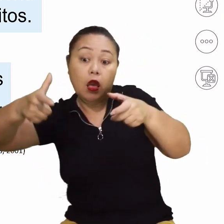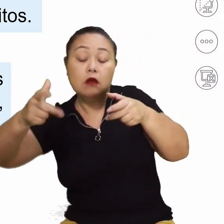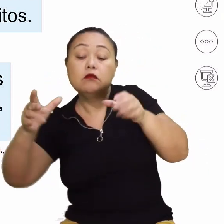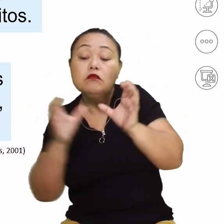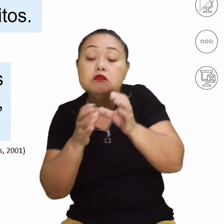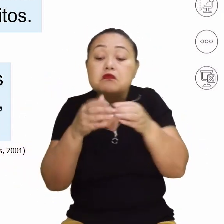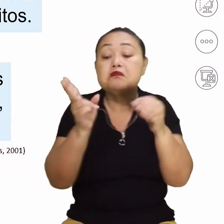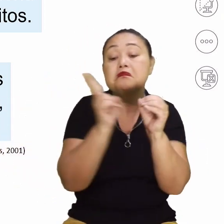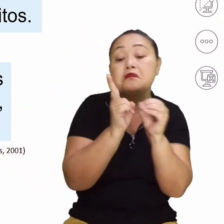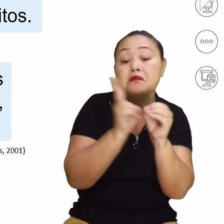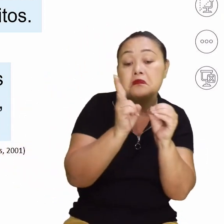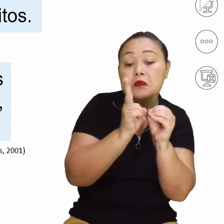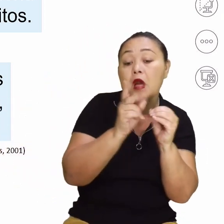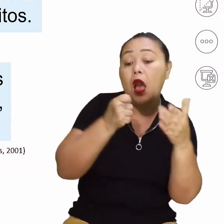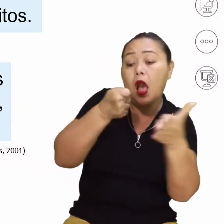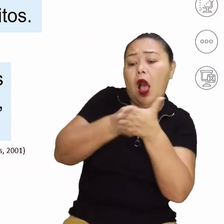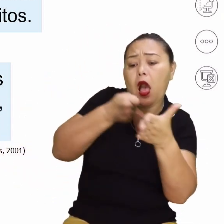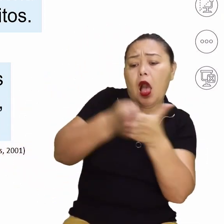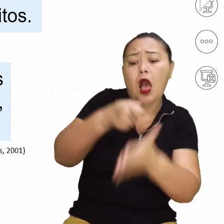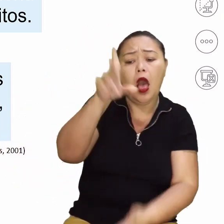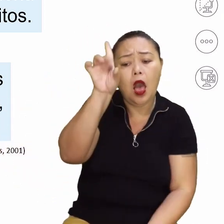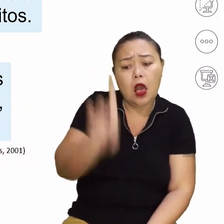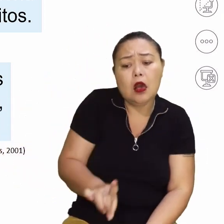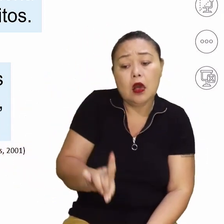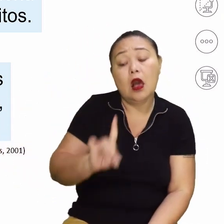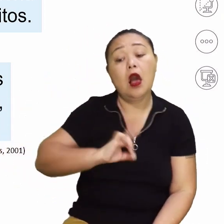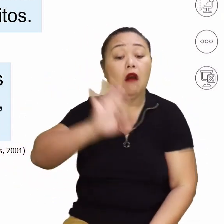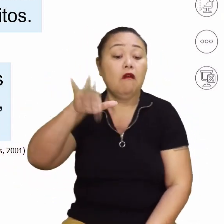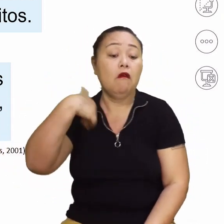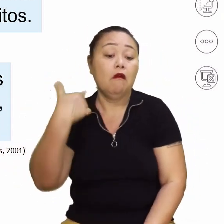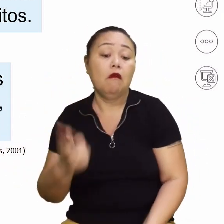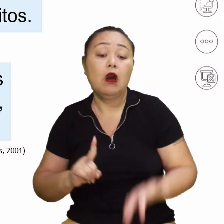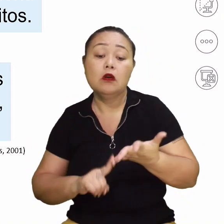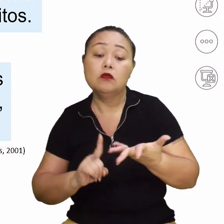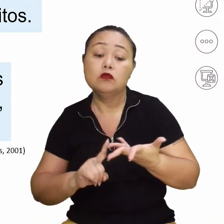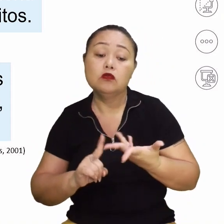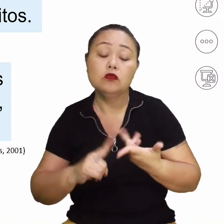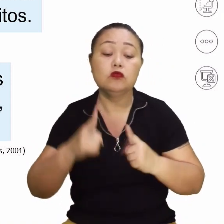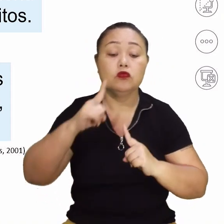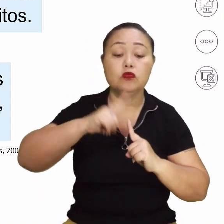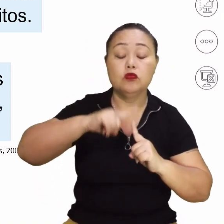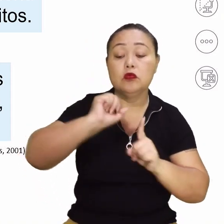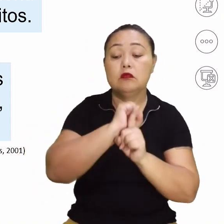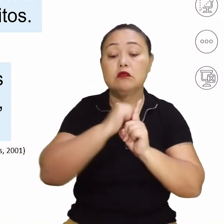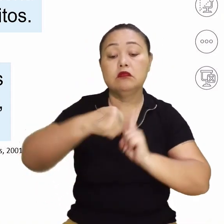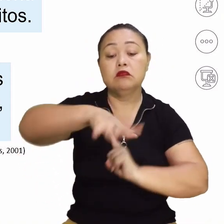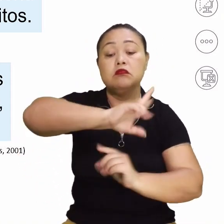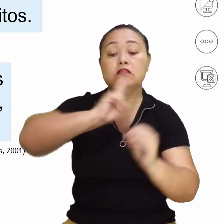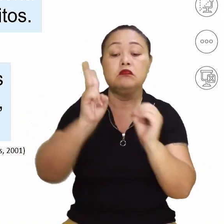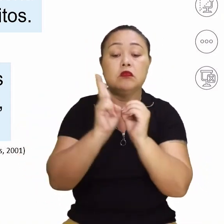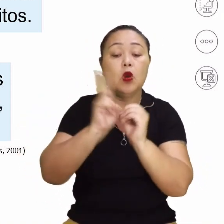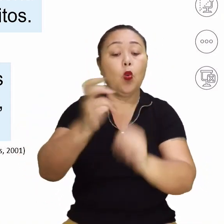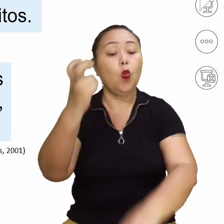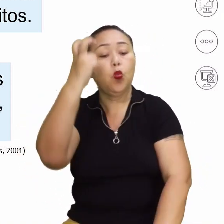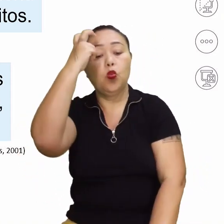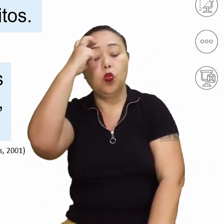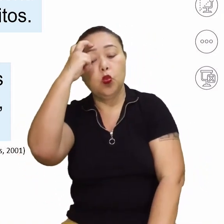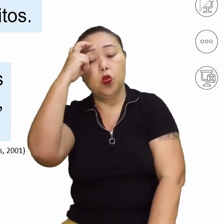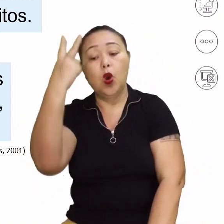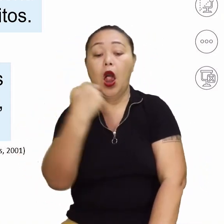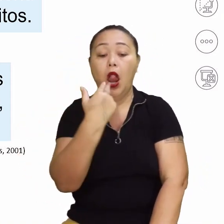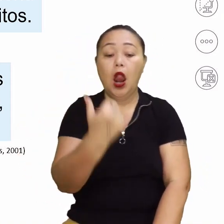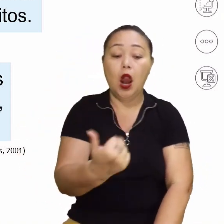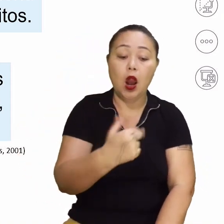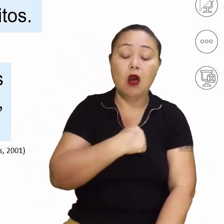certo direitos a vários tipos de sociedades indígenas com culturas e idiomas valores